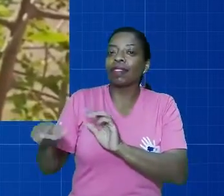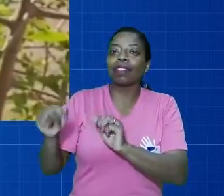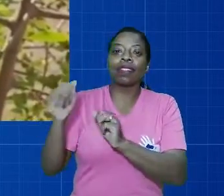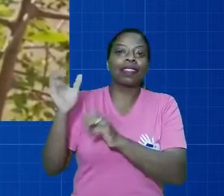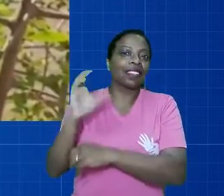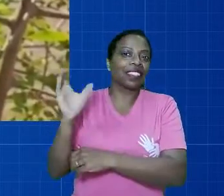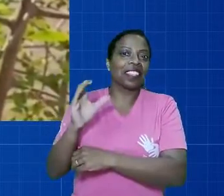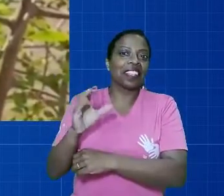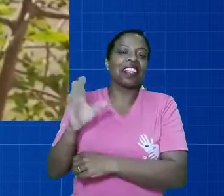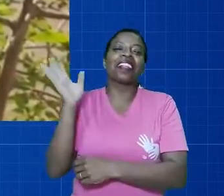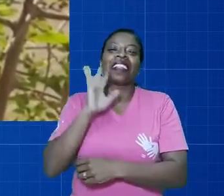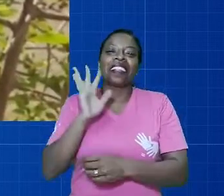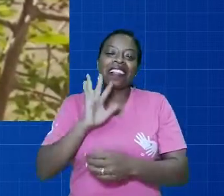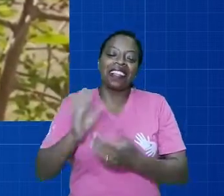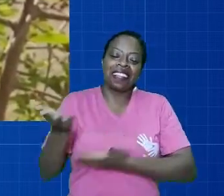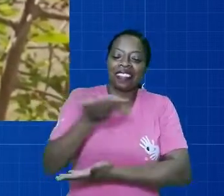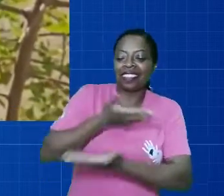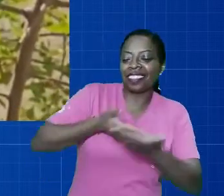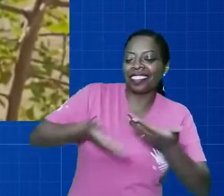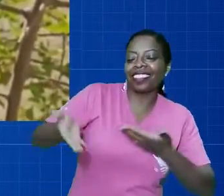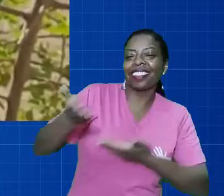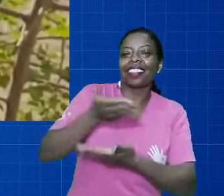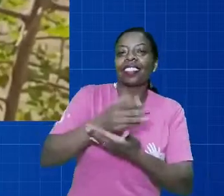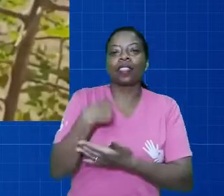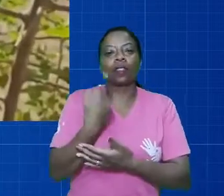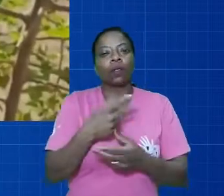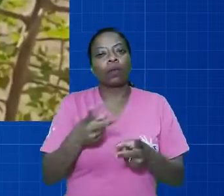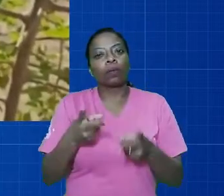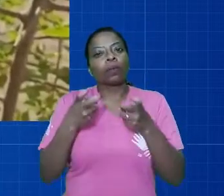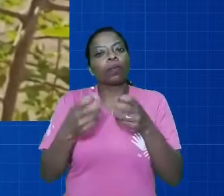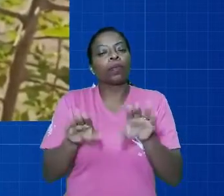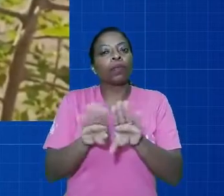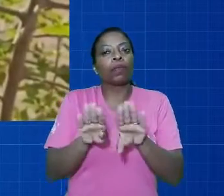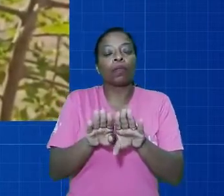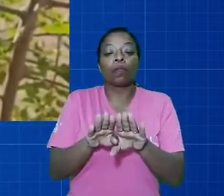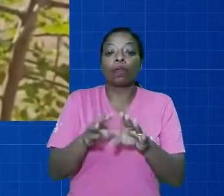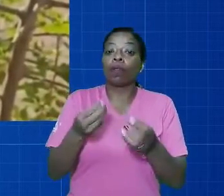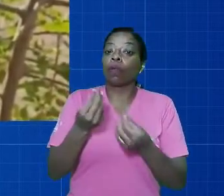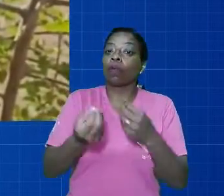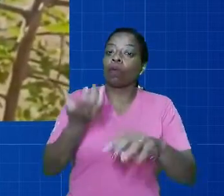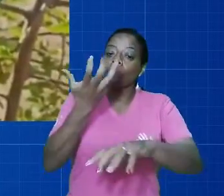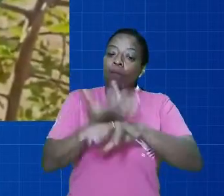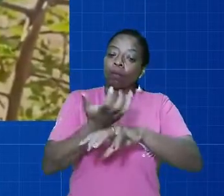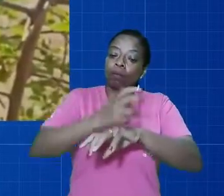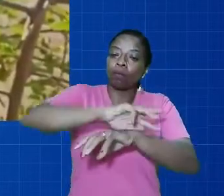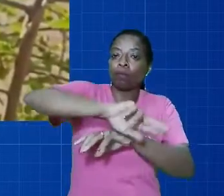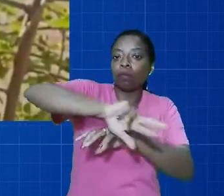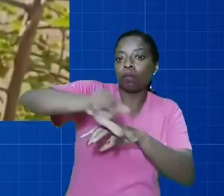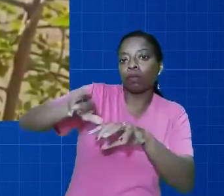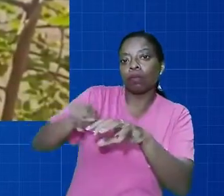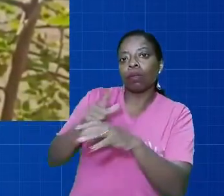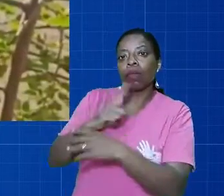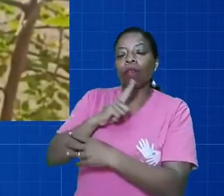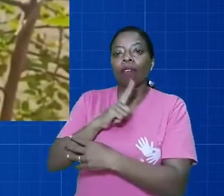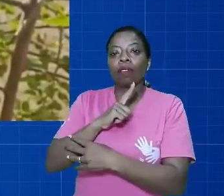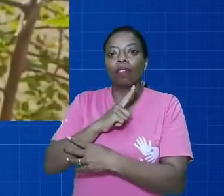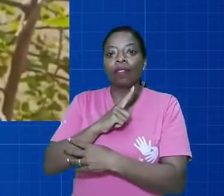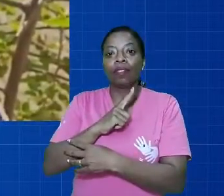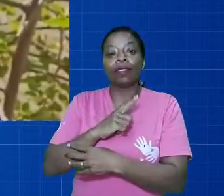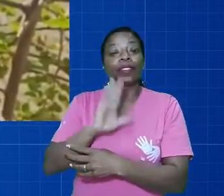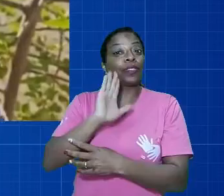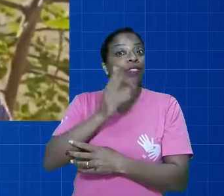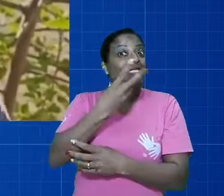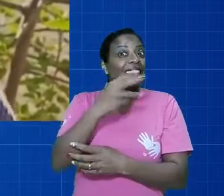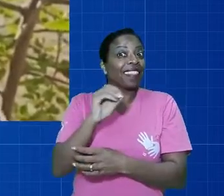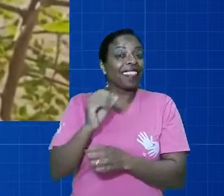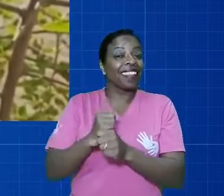Então, foi assim um trabalho muito legal. A gente observava a questão da interdisciplinariedade, né? Então, veja,